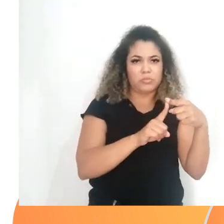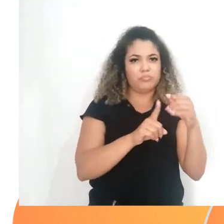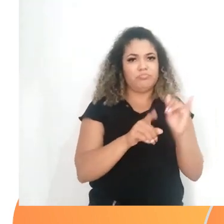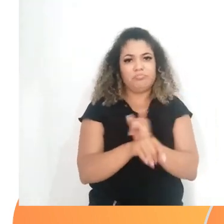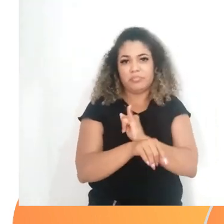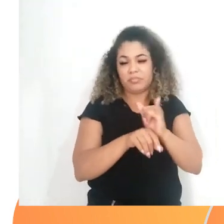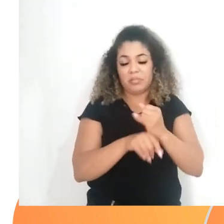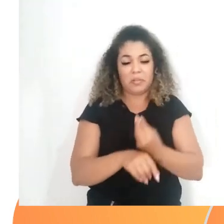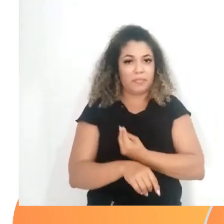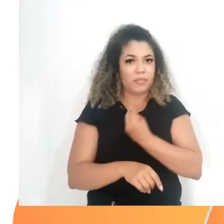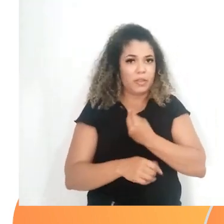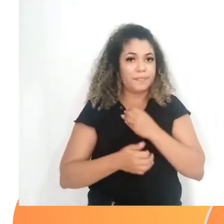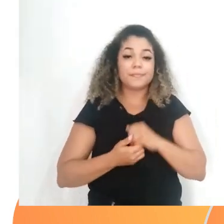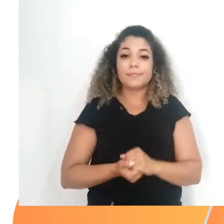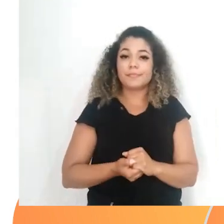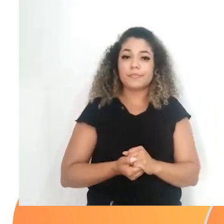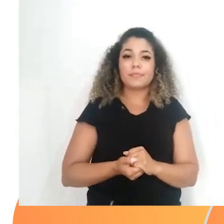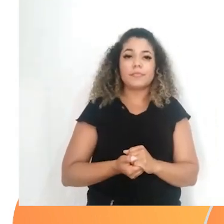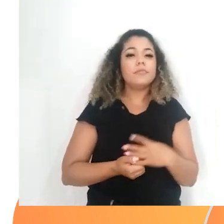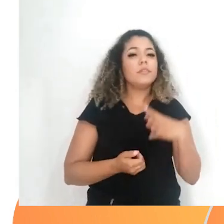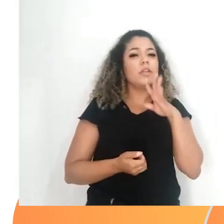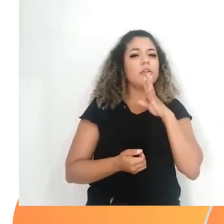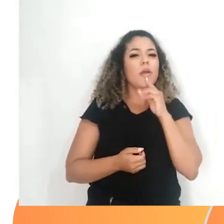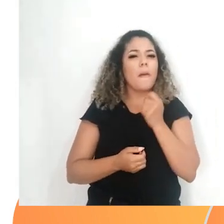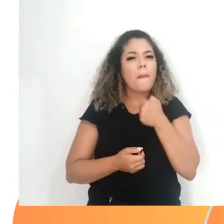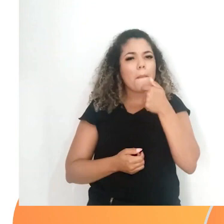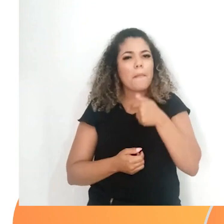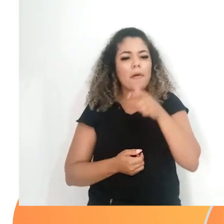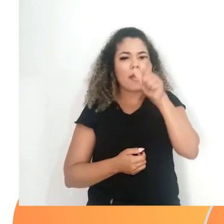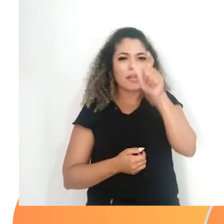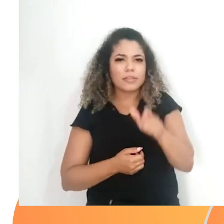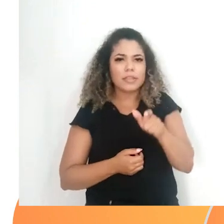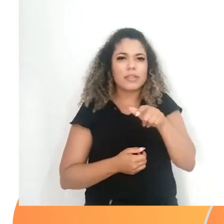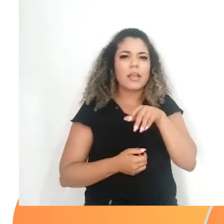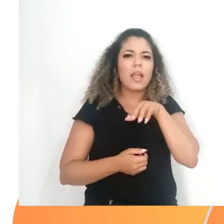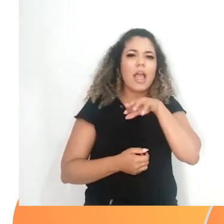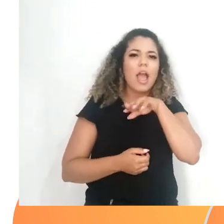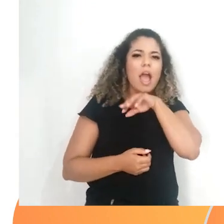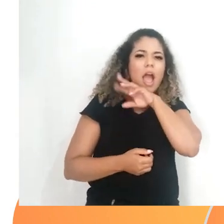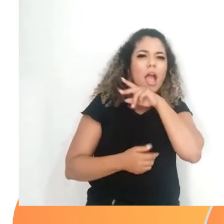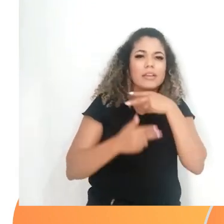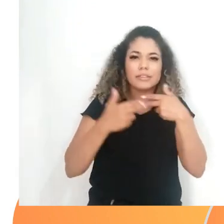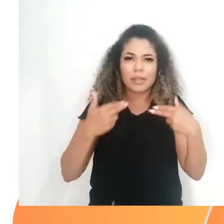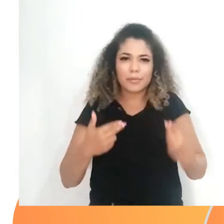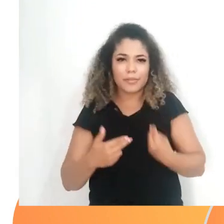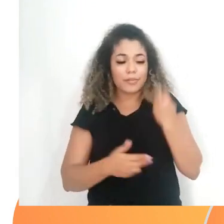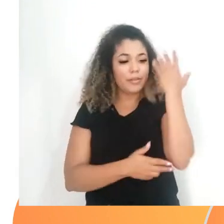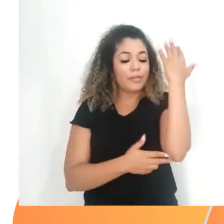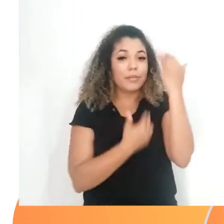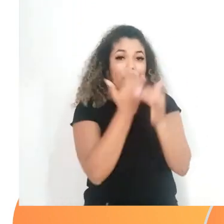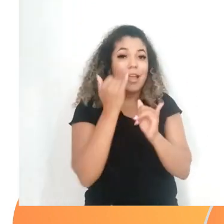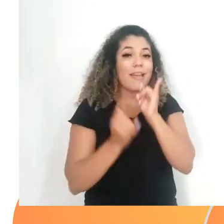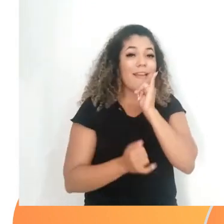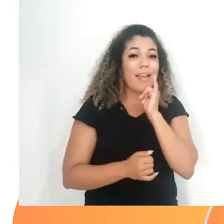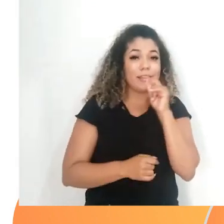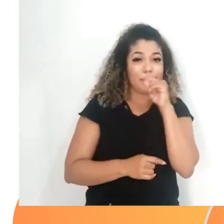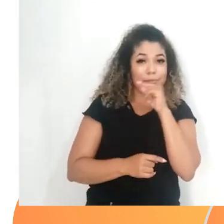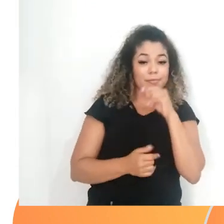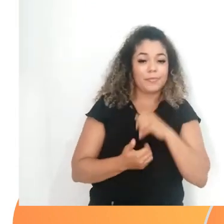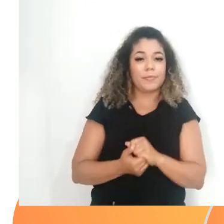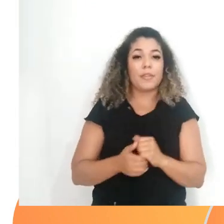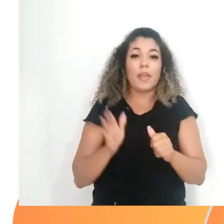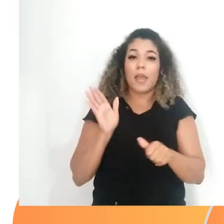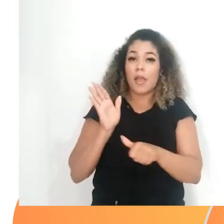recurso. Bom, conhecendo um pouco mais sobre esses animais arbóreos, nós temos alguns exemplos